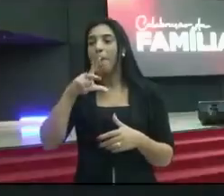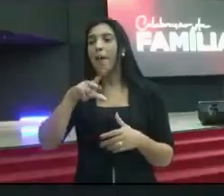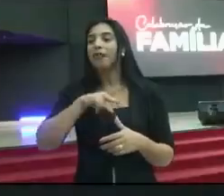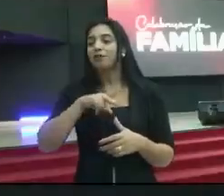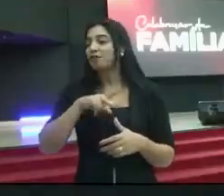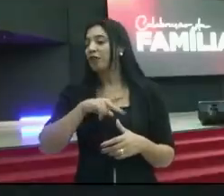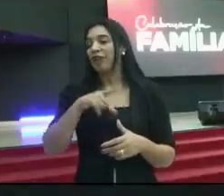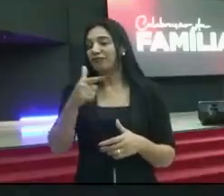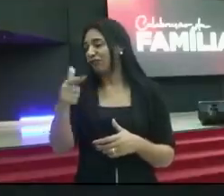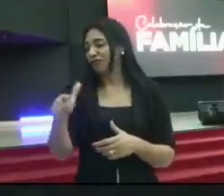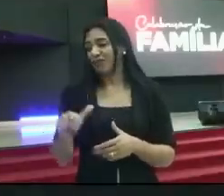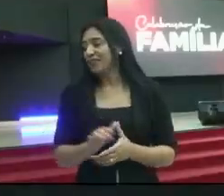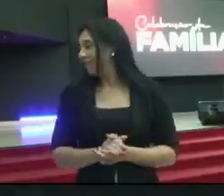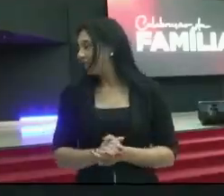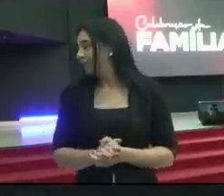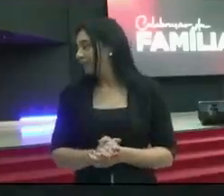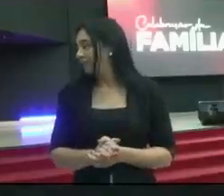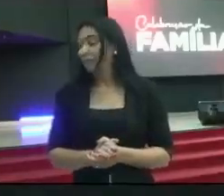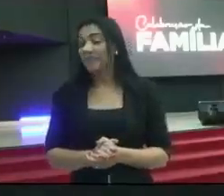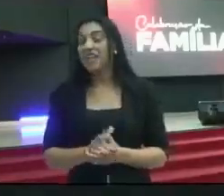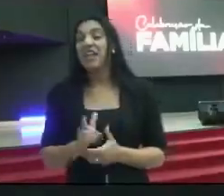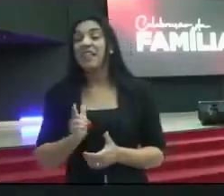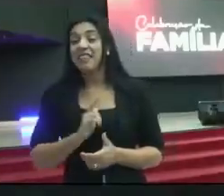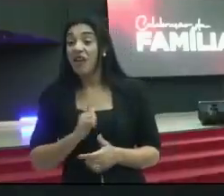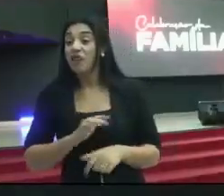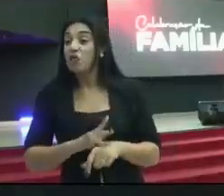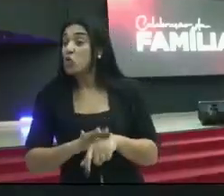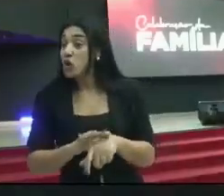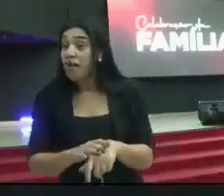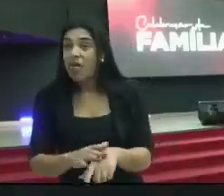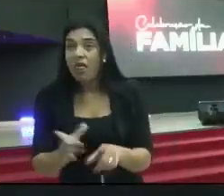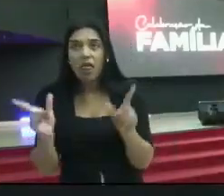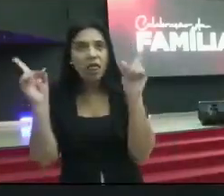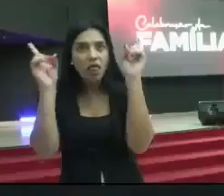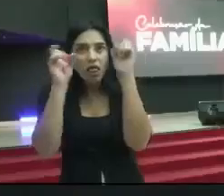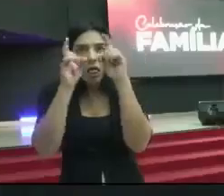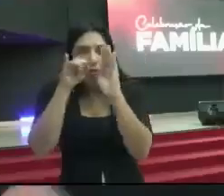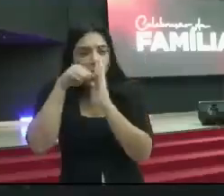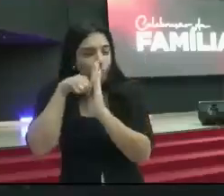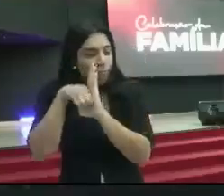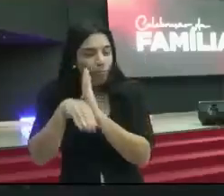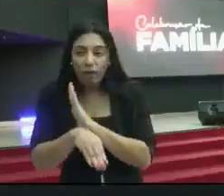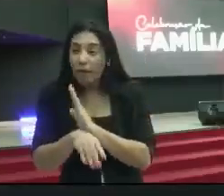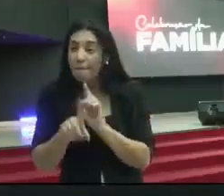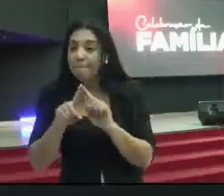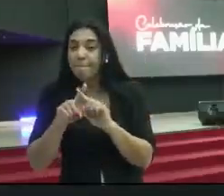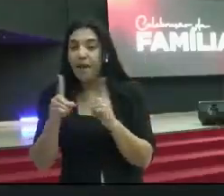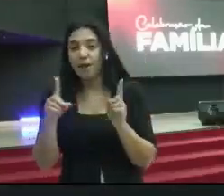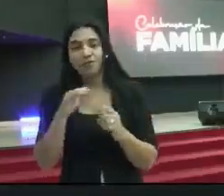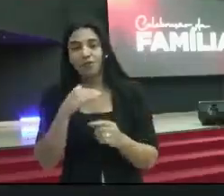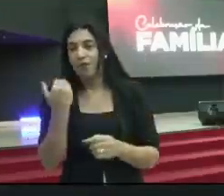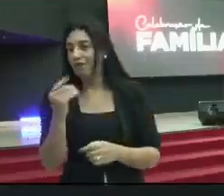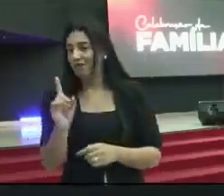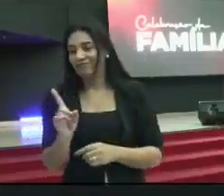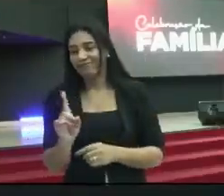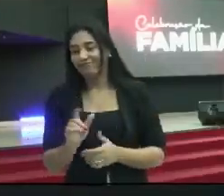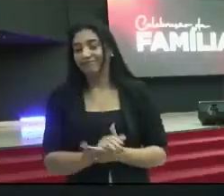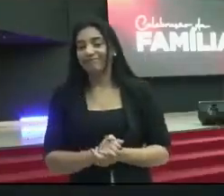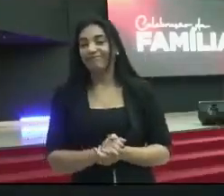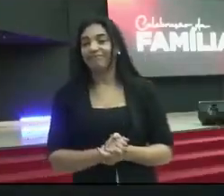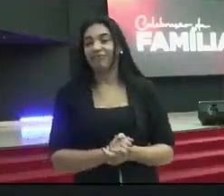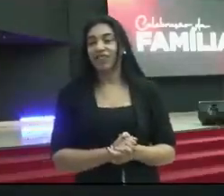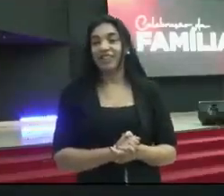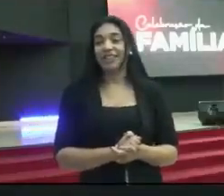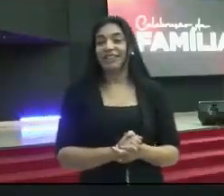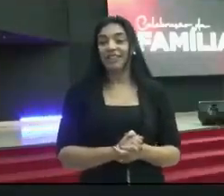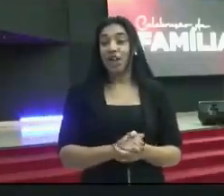Muitos deles passaram por enfermidades terríveis, mas nenhum deles morreram